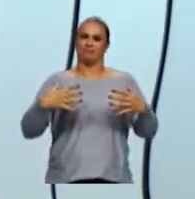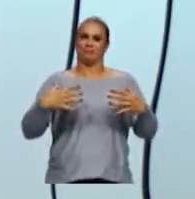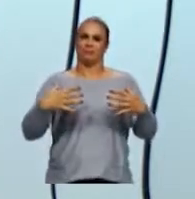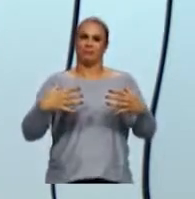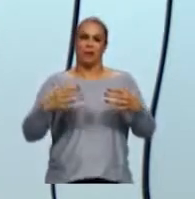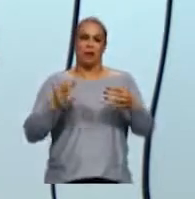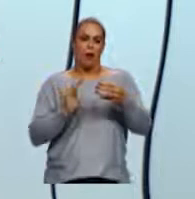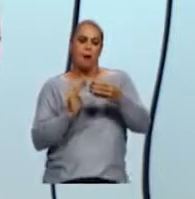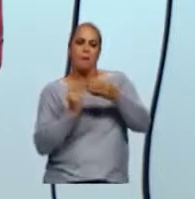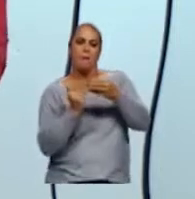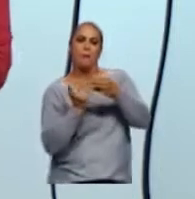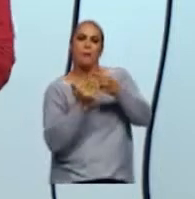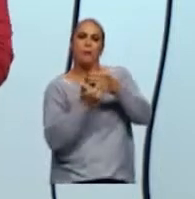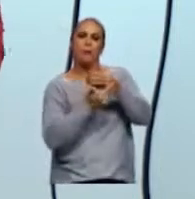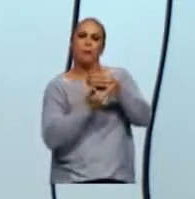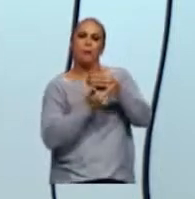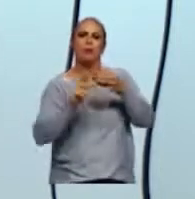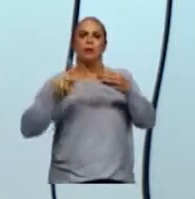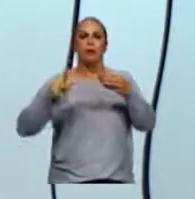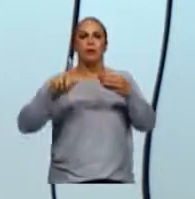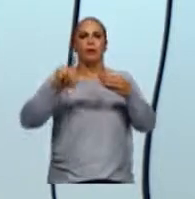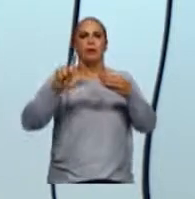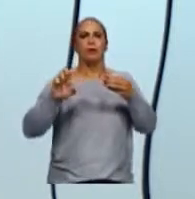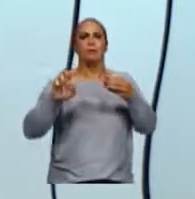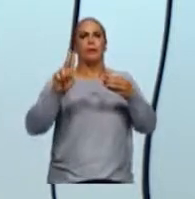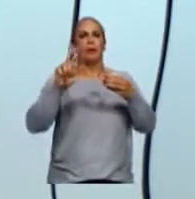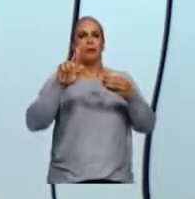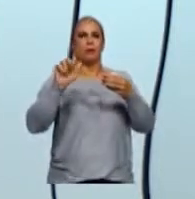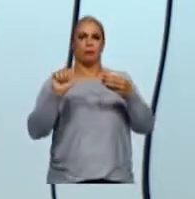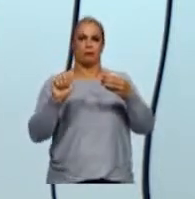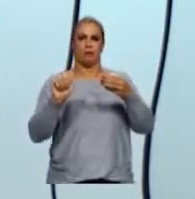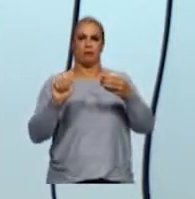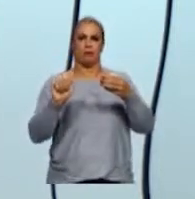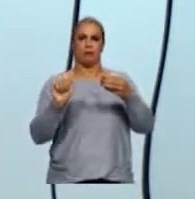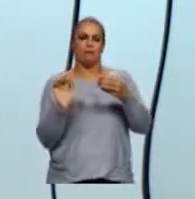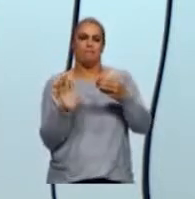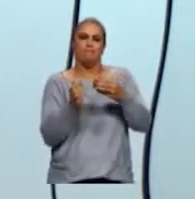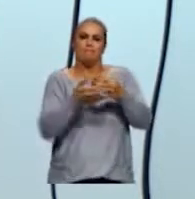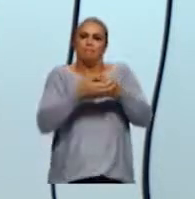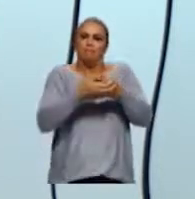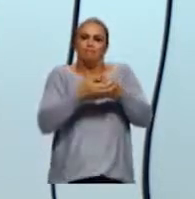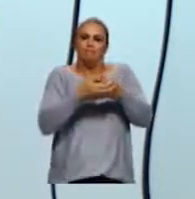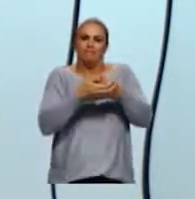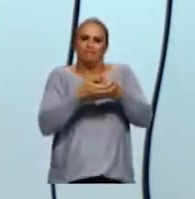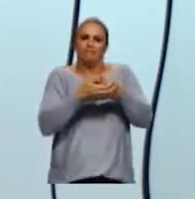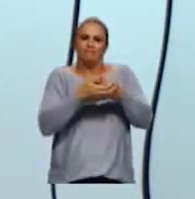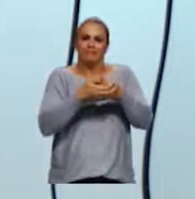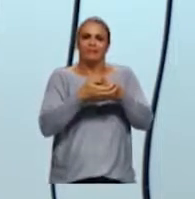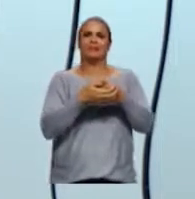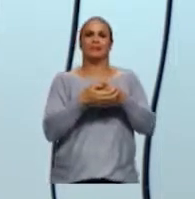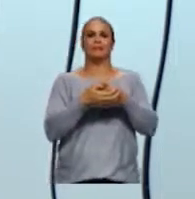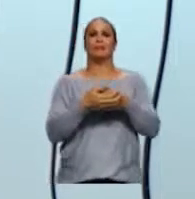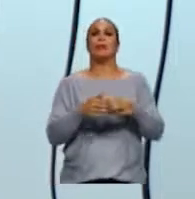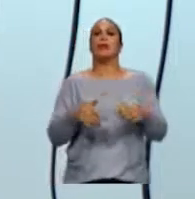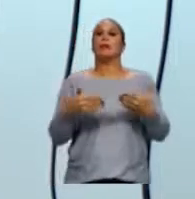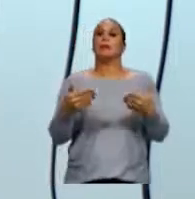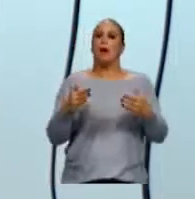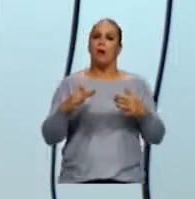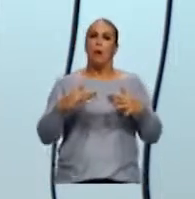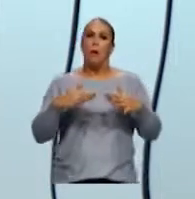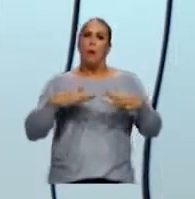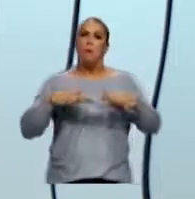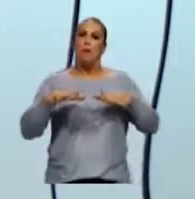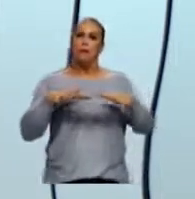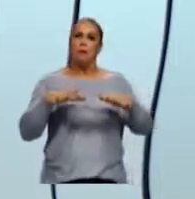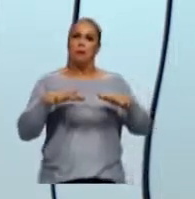e a caixa torácica. Esses movimentos respiratórios, inspiração e expiração, a gente percebe que é